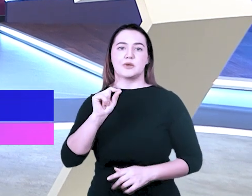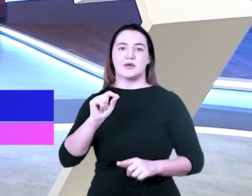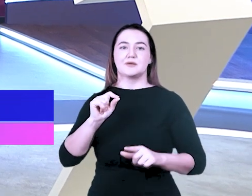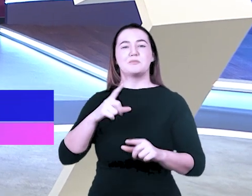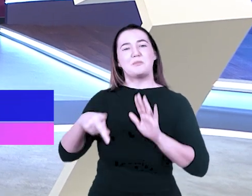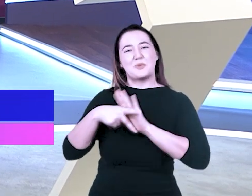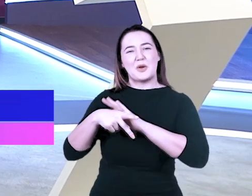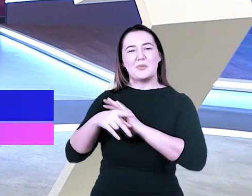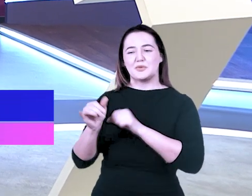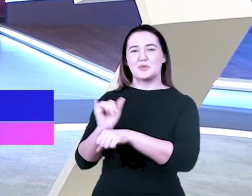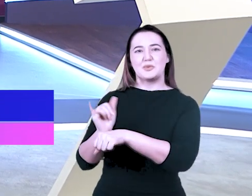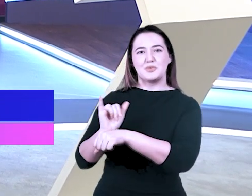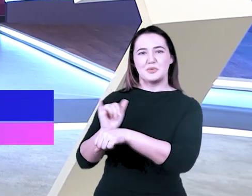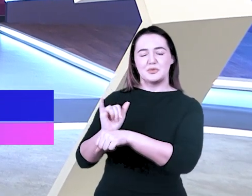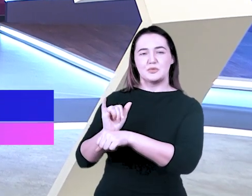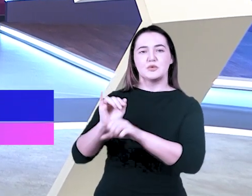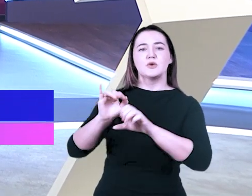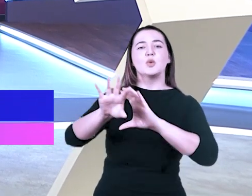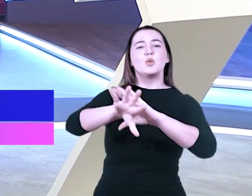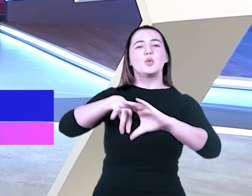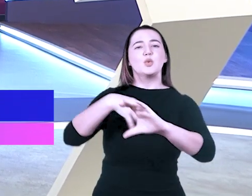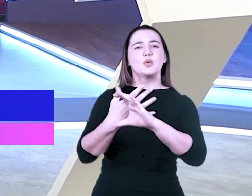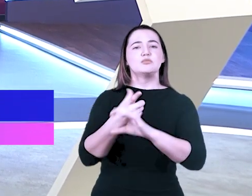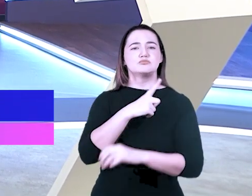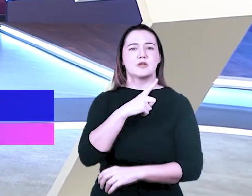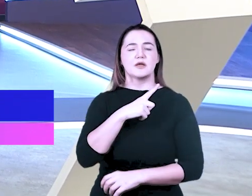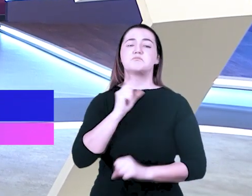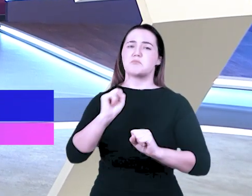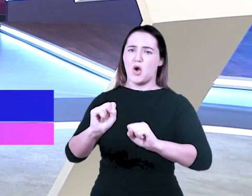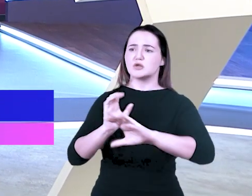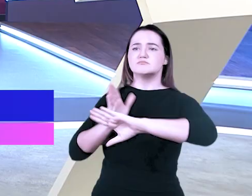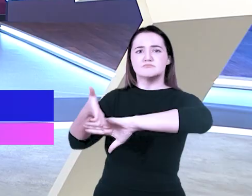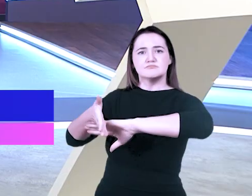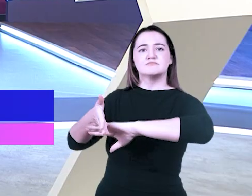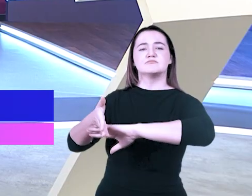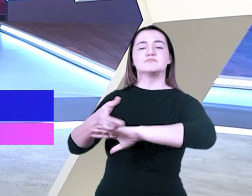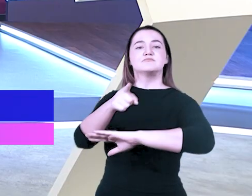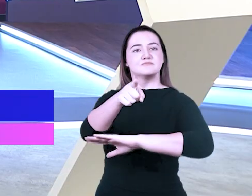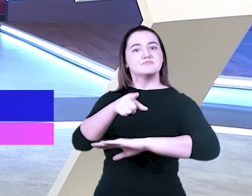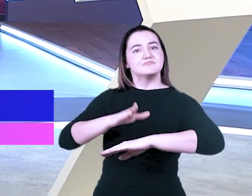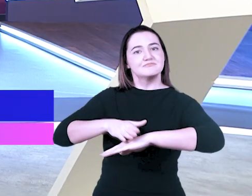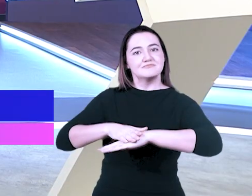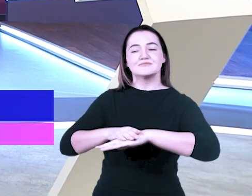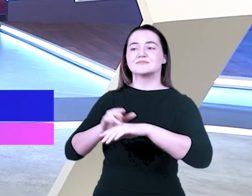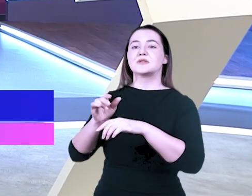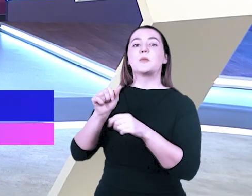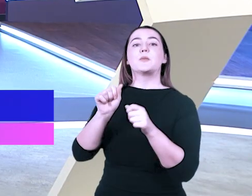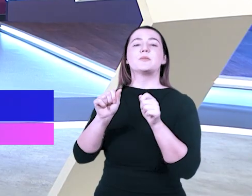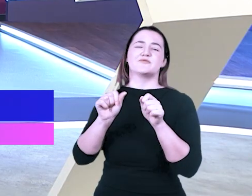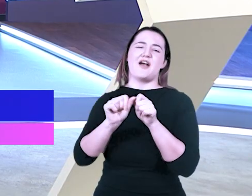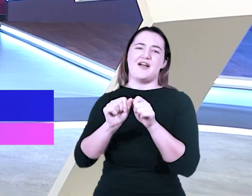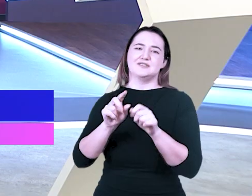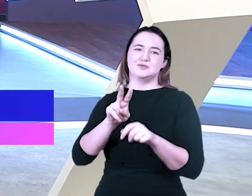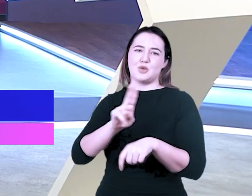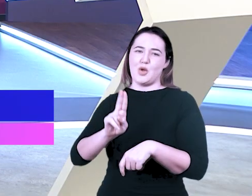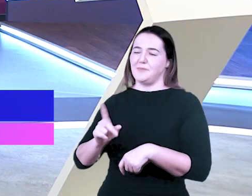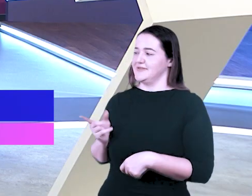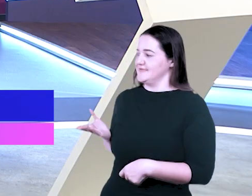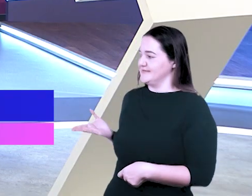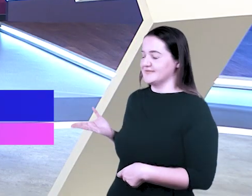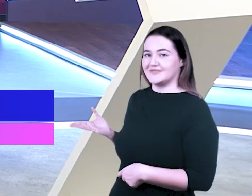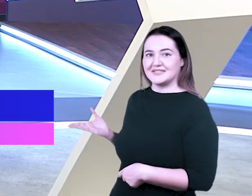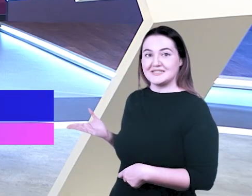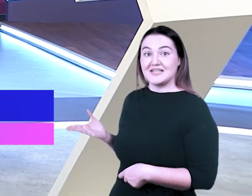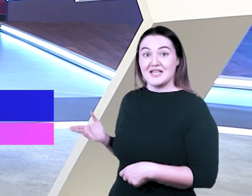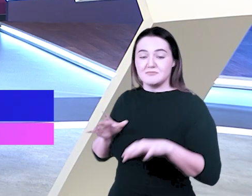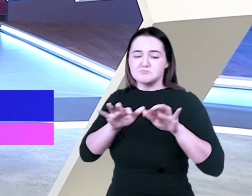nosso canal no YouTube, por favor, vá lá. Entra aí no seu aplicativo do YouTube e escreve A Arena do Futuro. Aí você vai